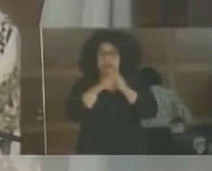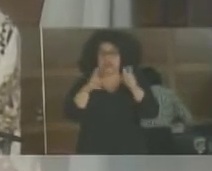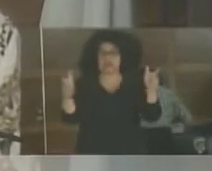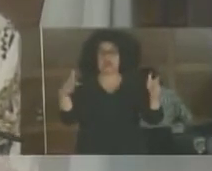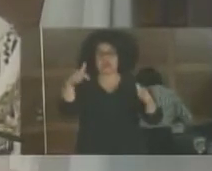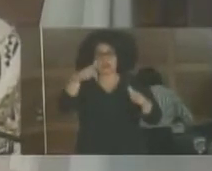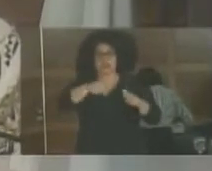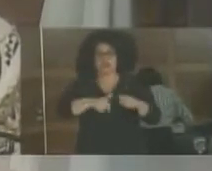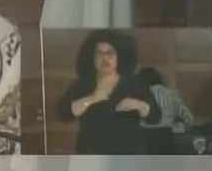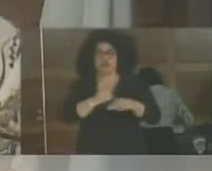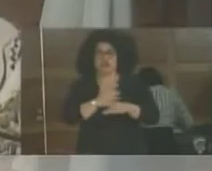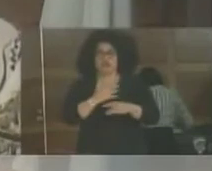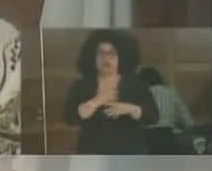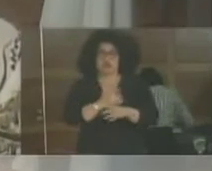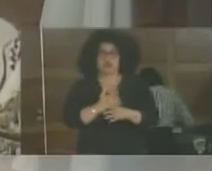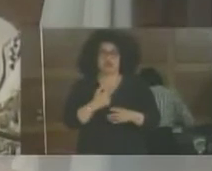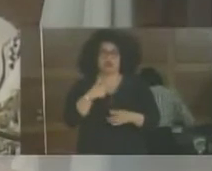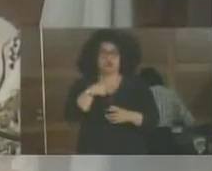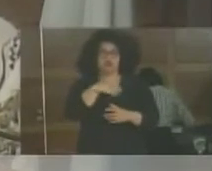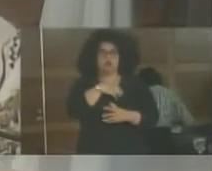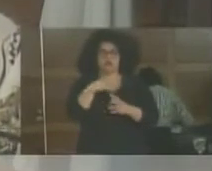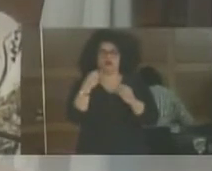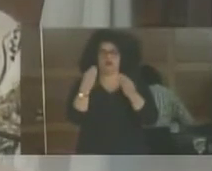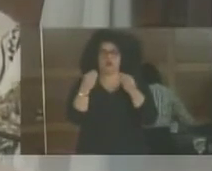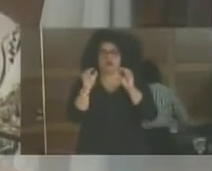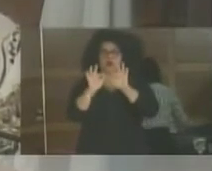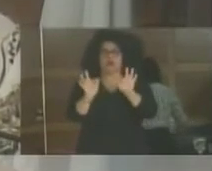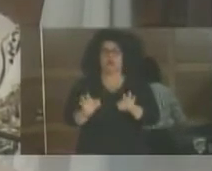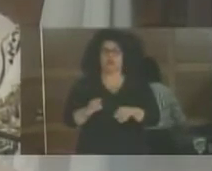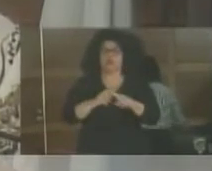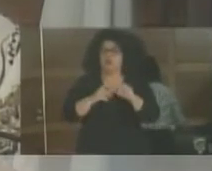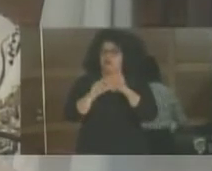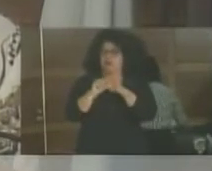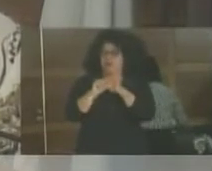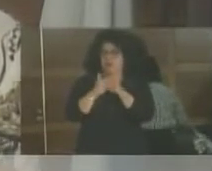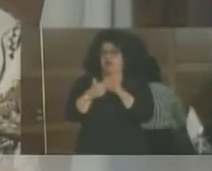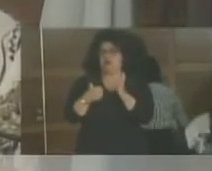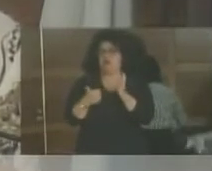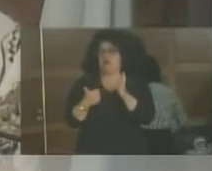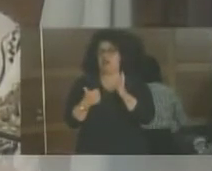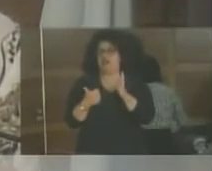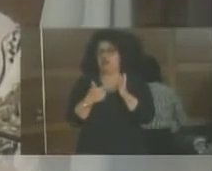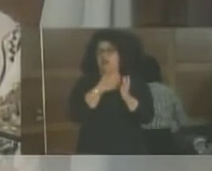tem no nosso município. Eu fico muito feliz, porque pela primeira vez